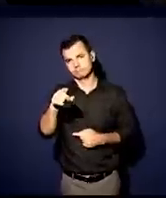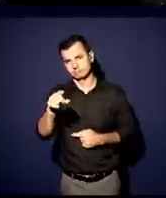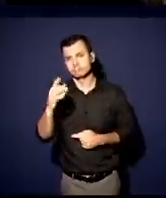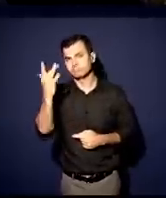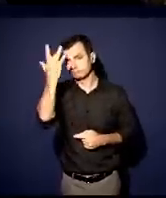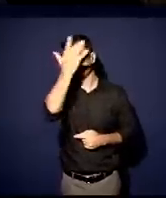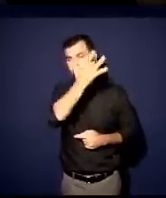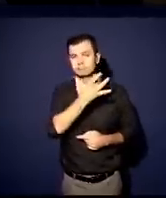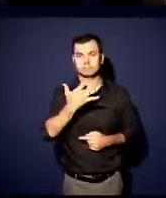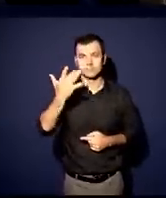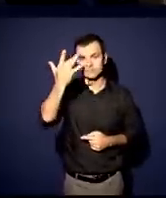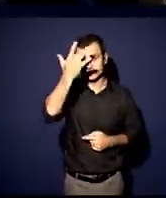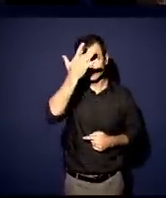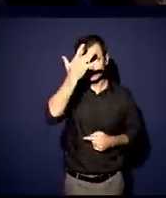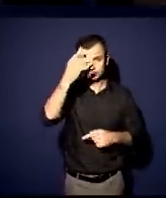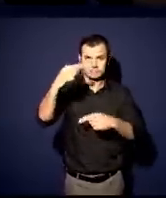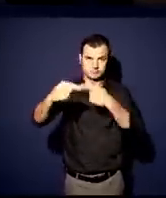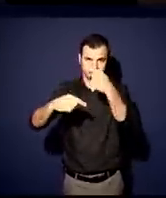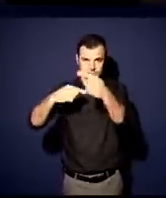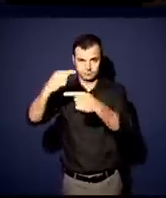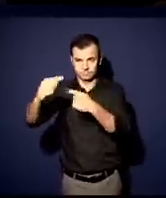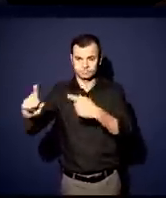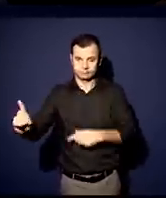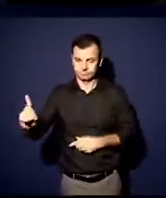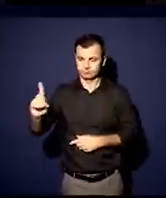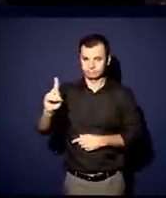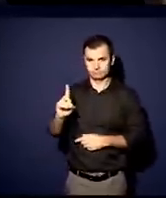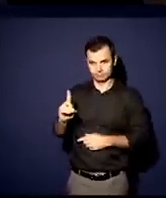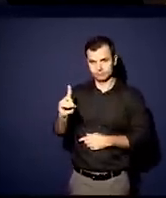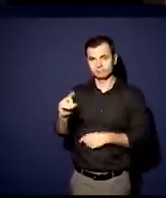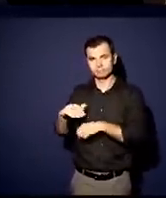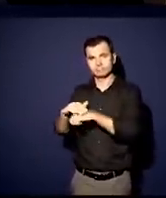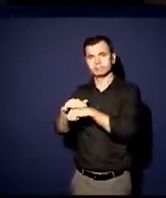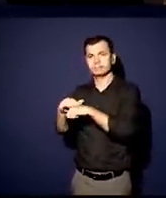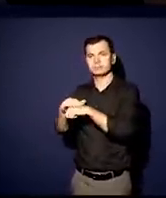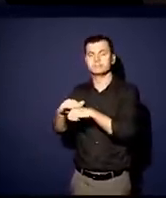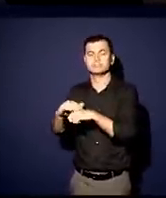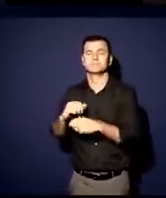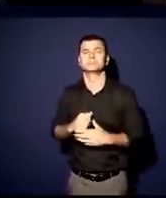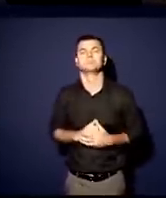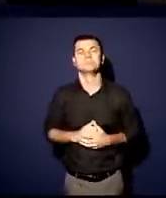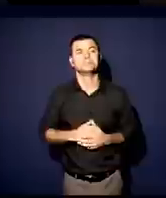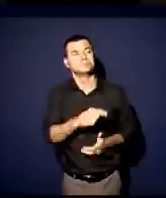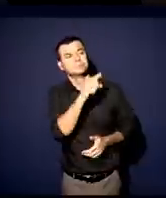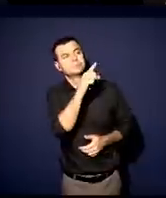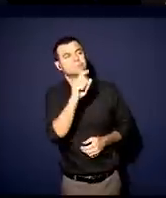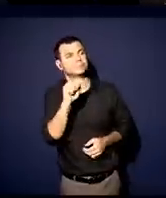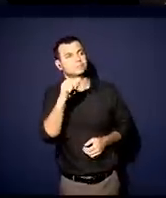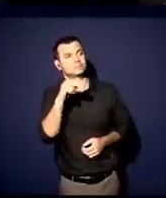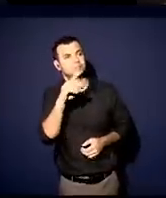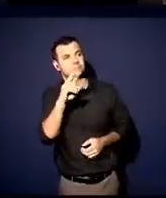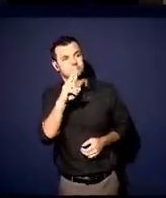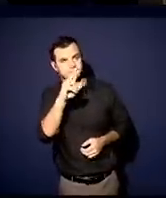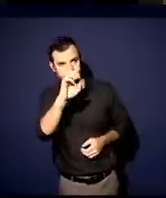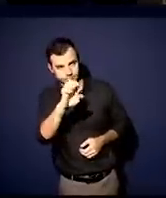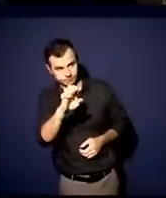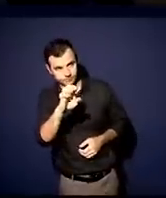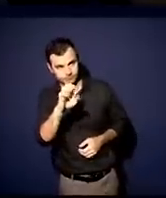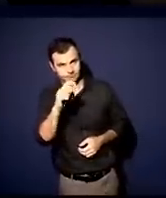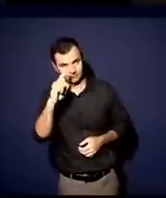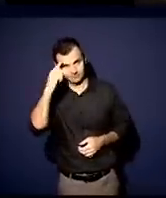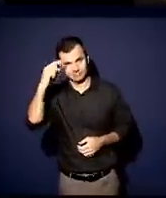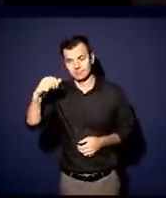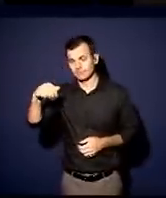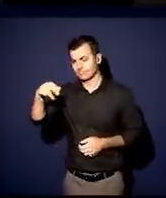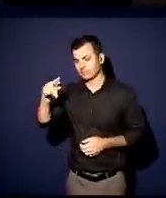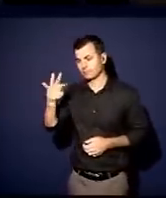Haddad, que na sequência vai conversar conosco. André, eu só vou fazer um adendo ao que a Marta fez na